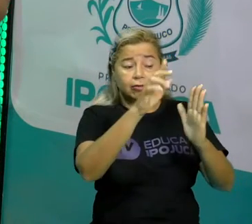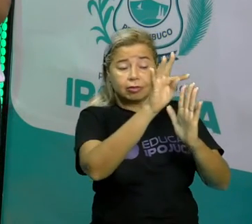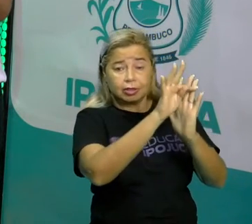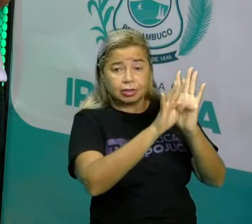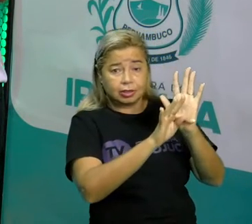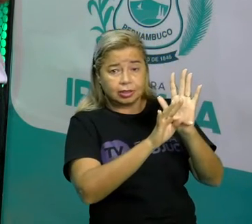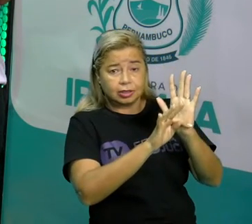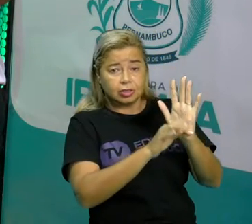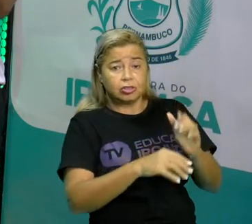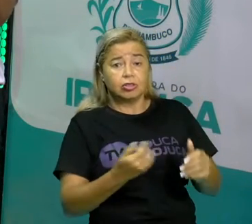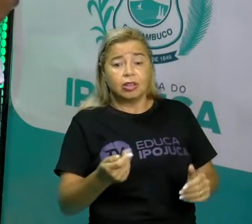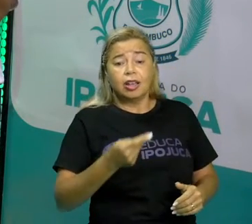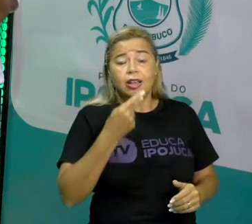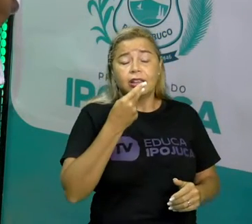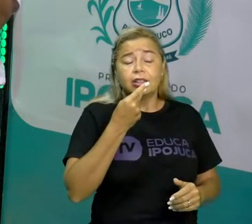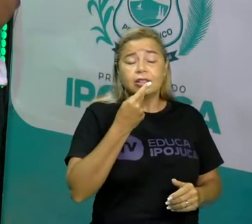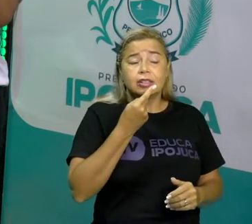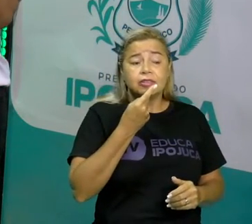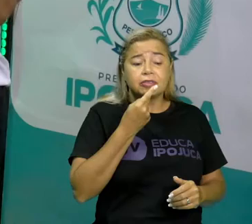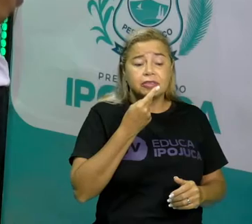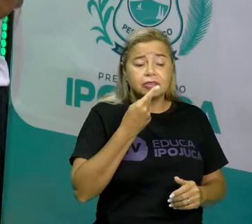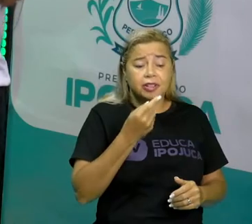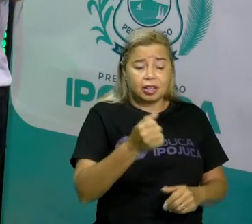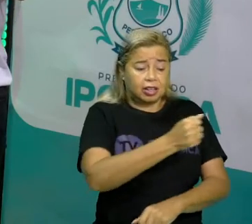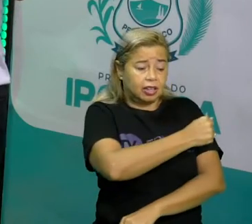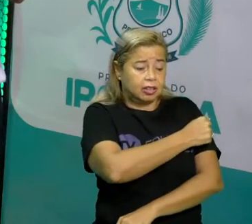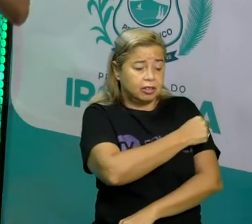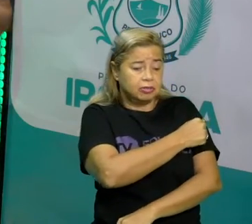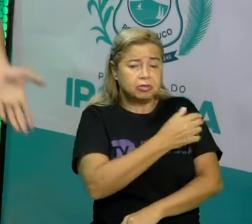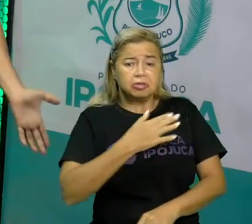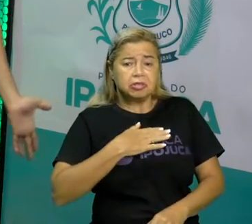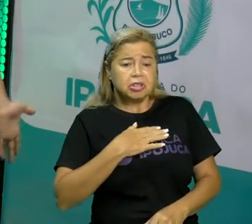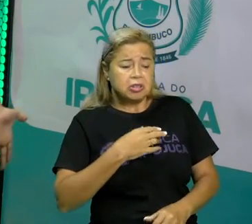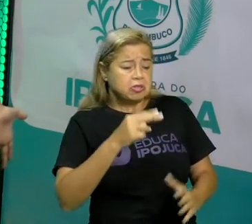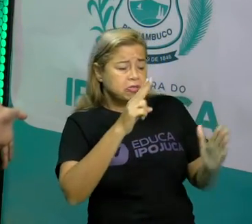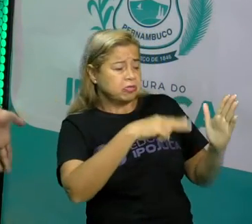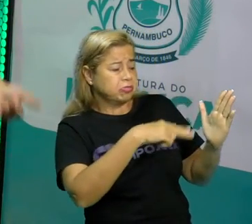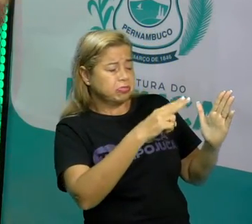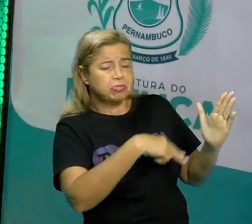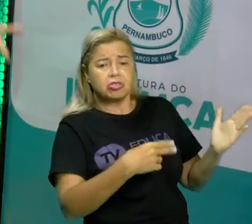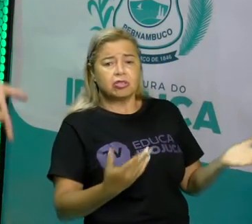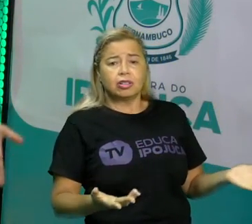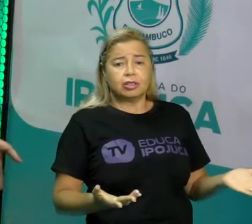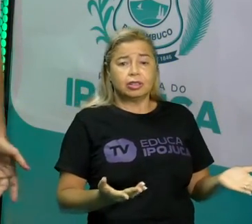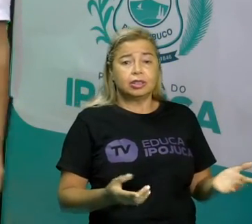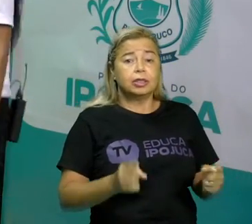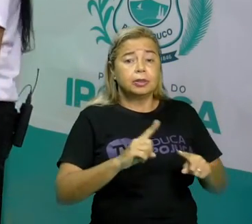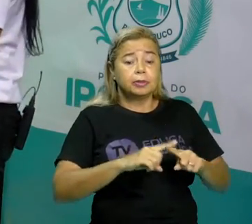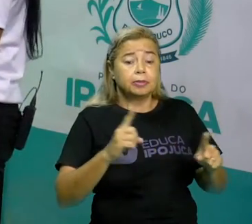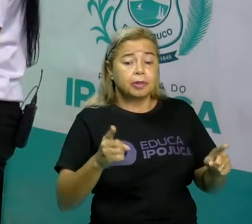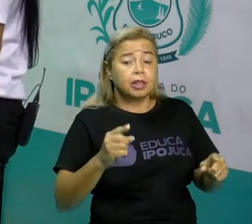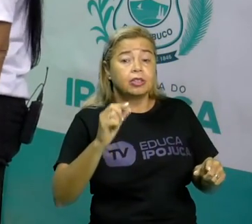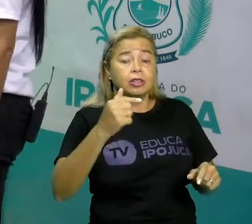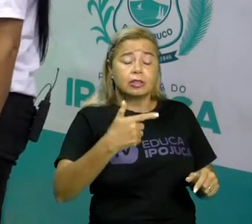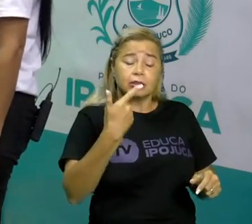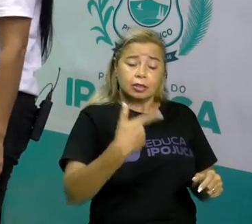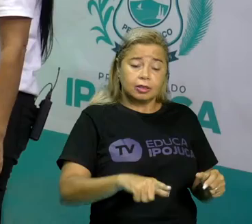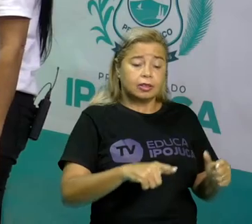já leu? Então, na segunda vez, na terceira que você lê, você já vai compreender bem melhor.